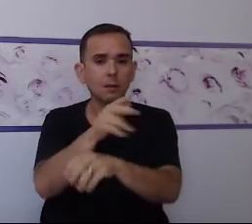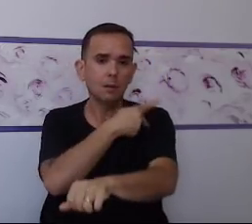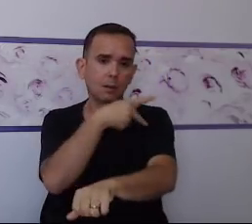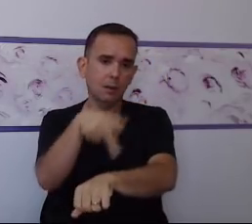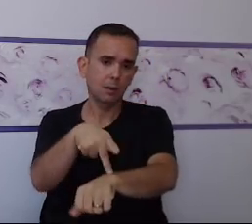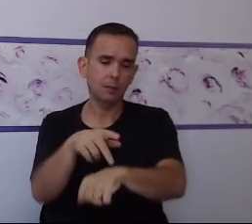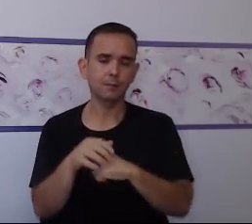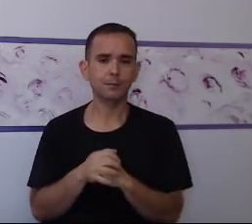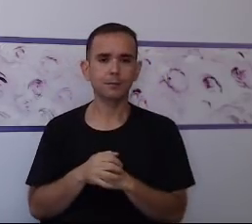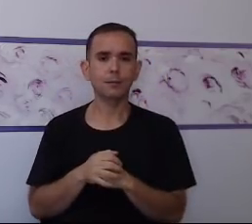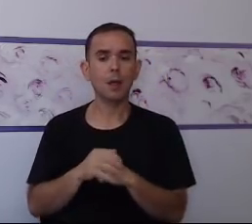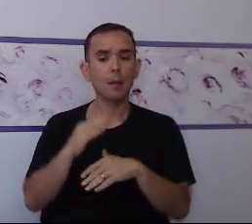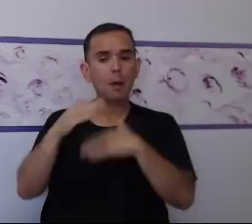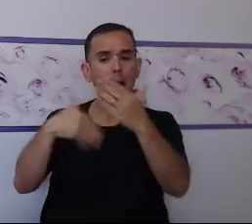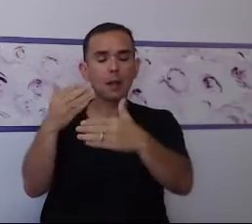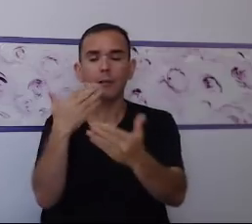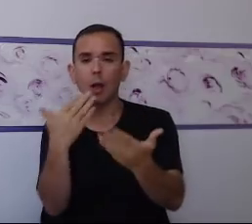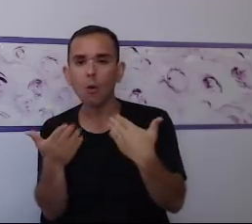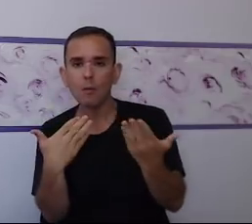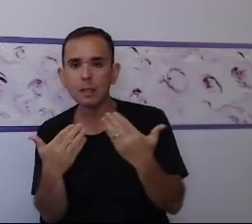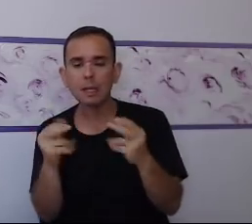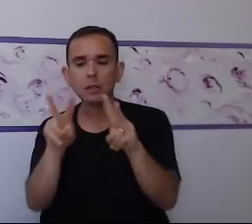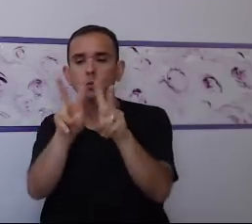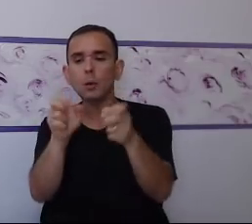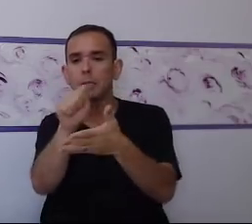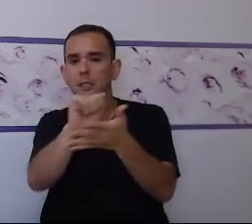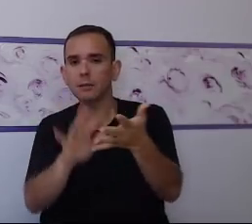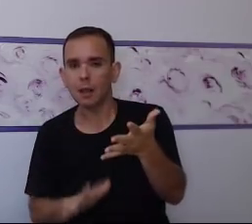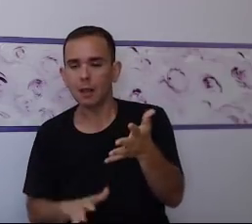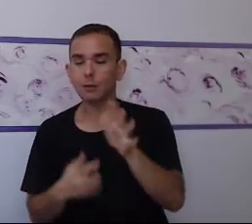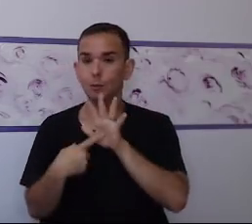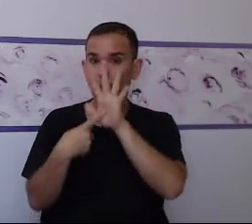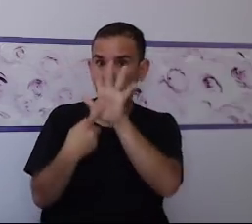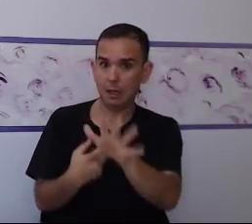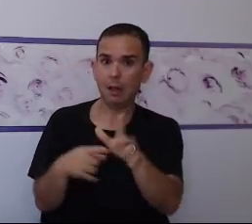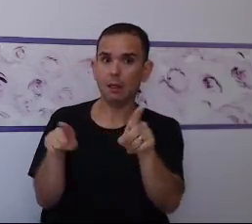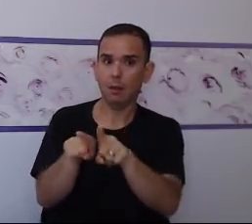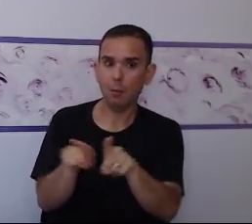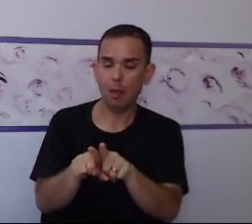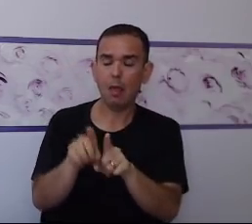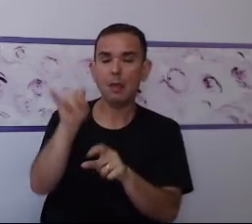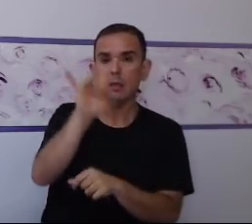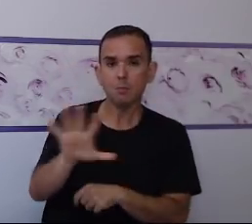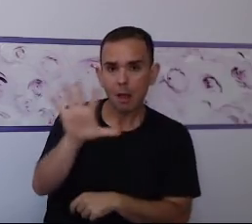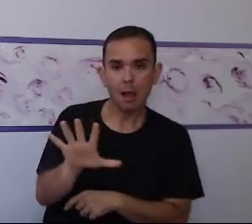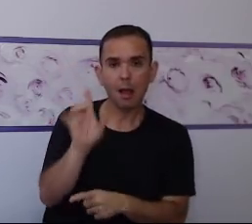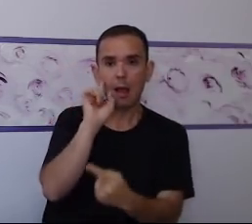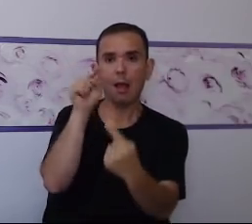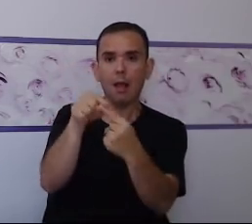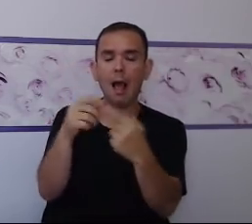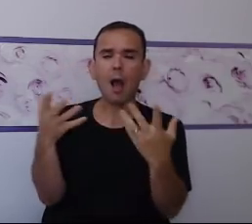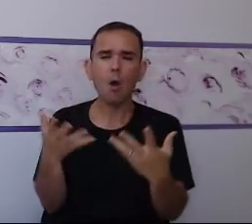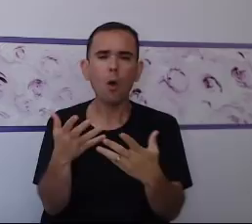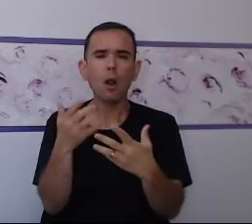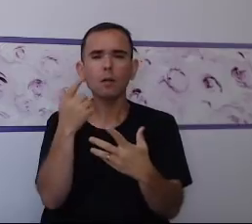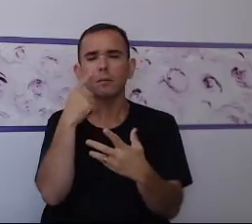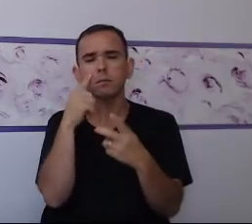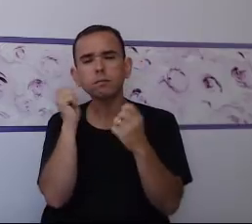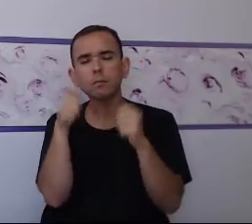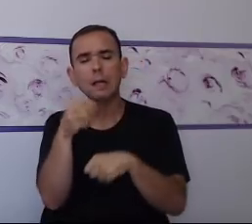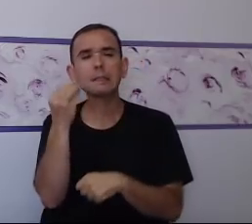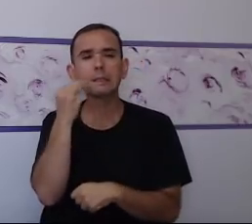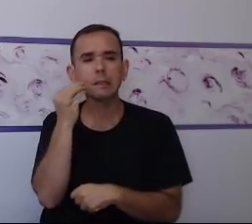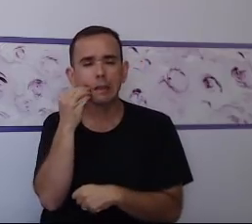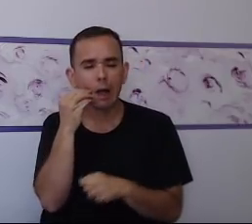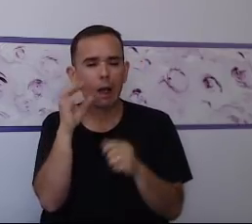pedagógicas. Mais para frente, nós vamos conversar sobre as atividades, mostrar, né, imagens, mas agora a gente vai tentar